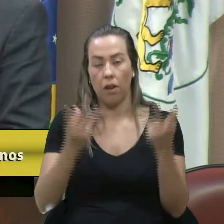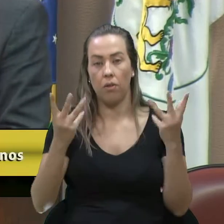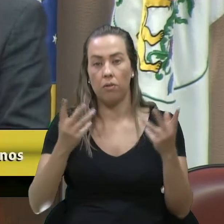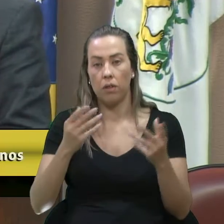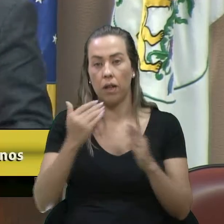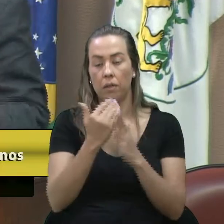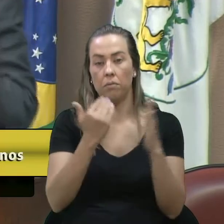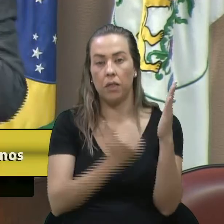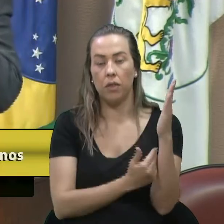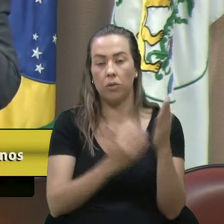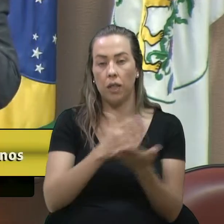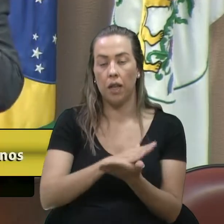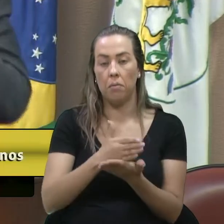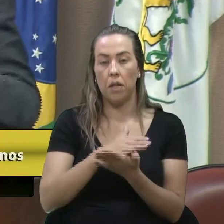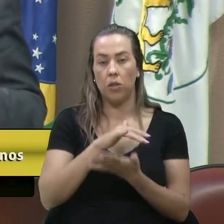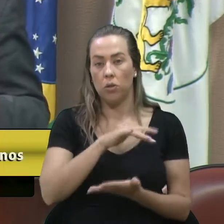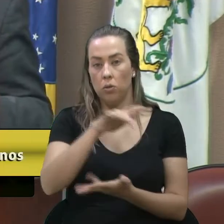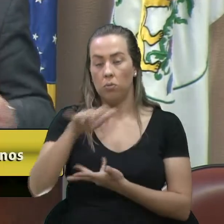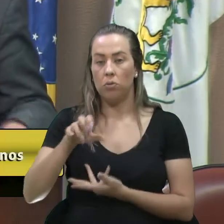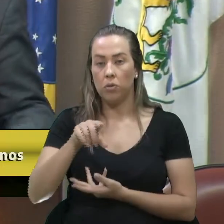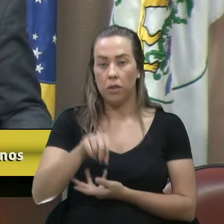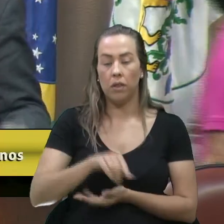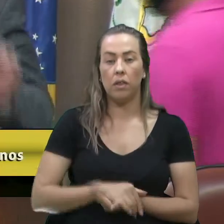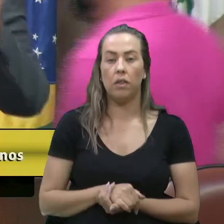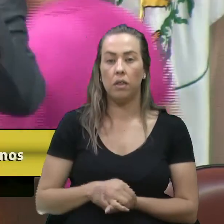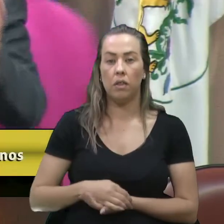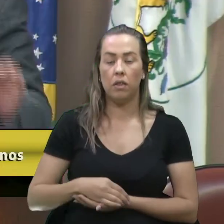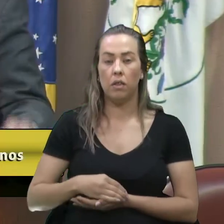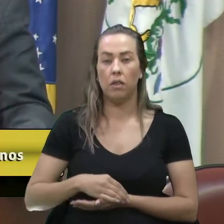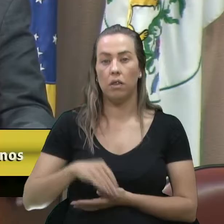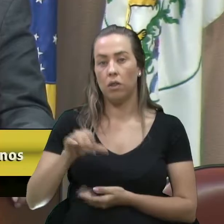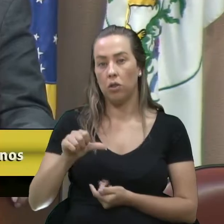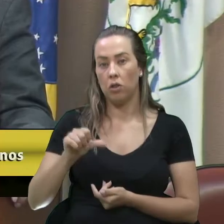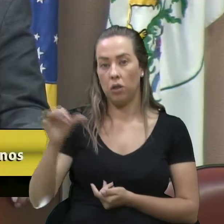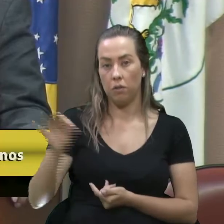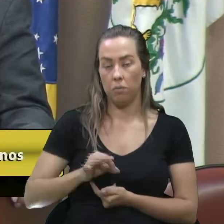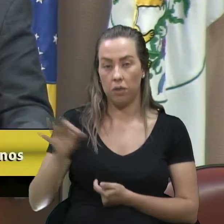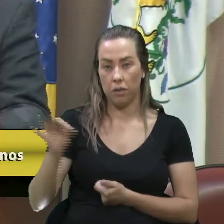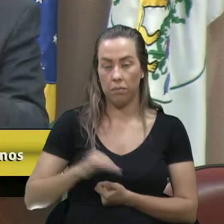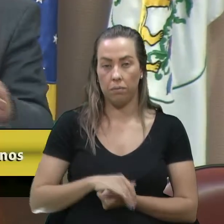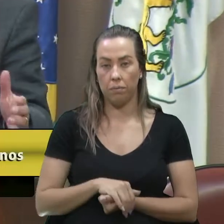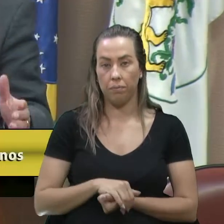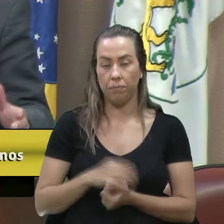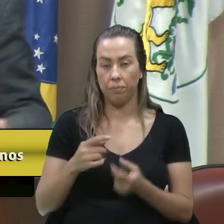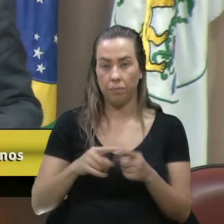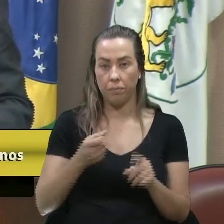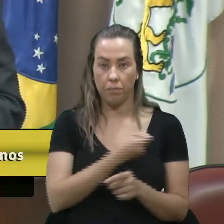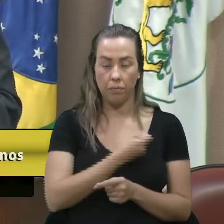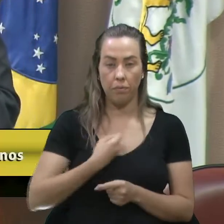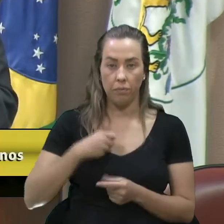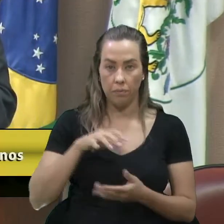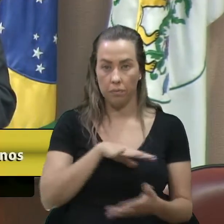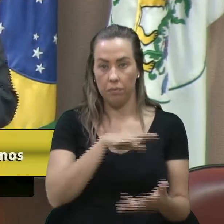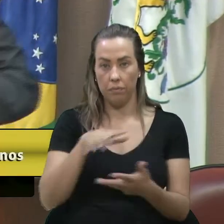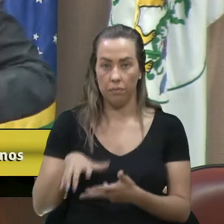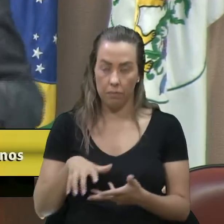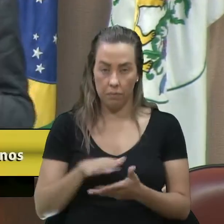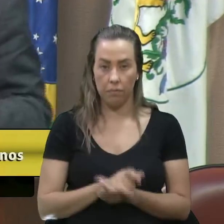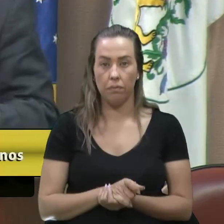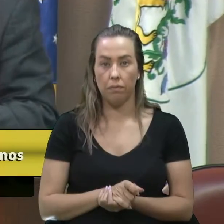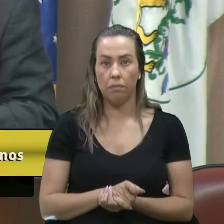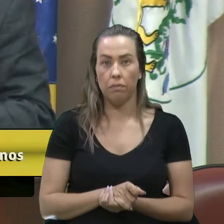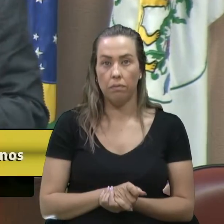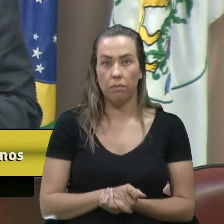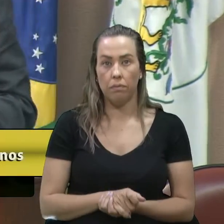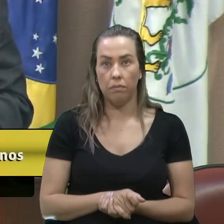bem abaixo da média mundial, que seria, vereador Schalck, de 9%. Mas o número mundial, que